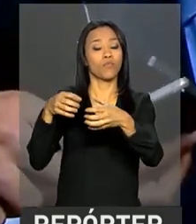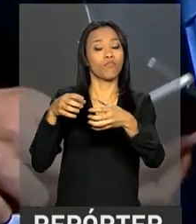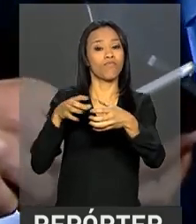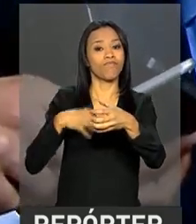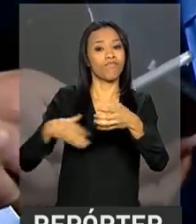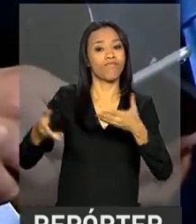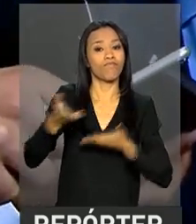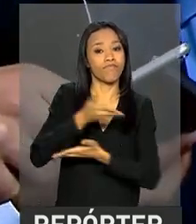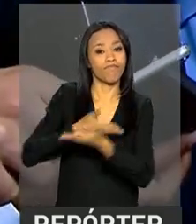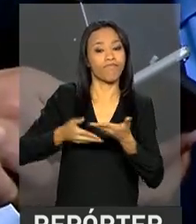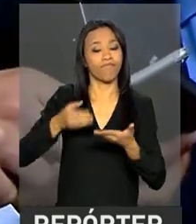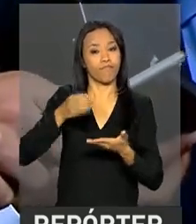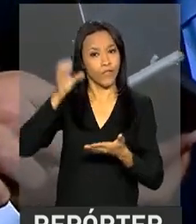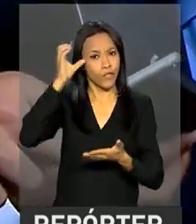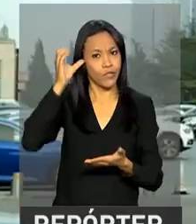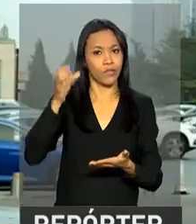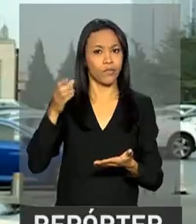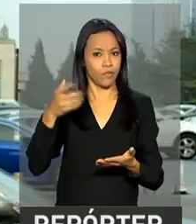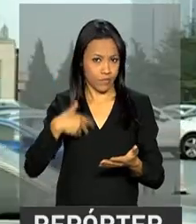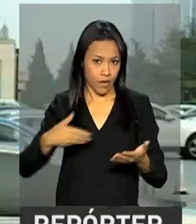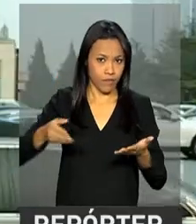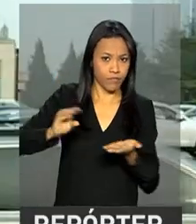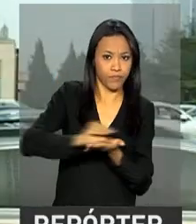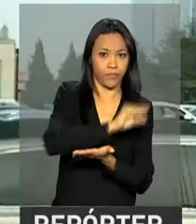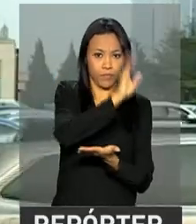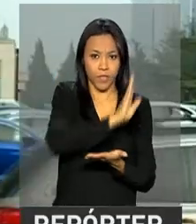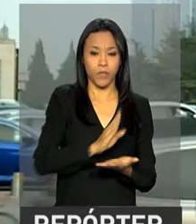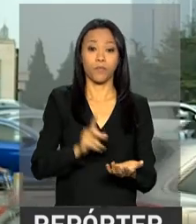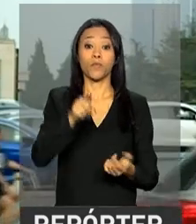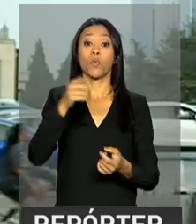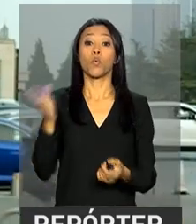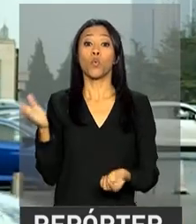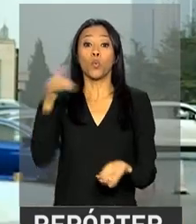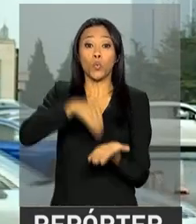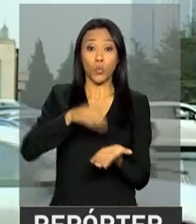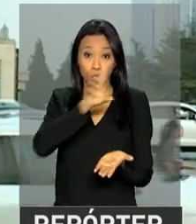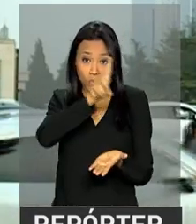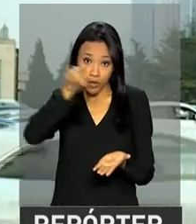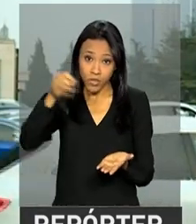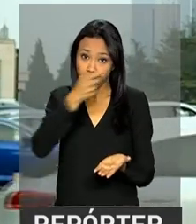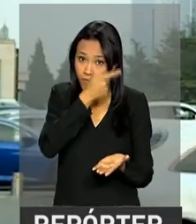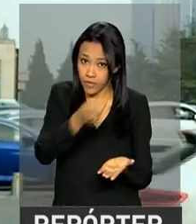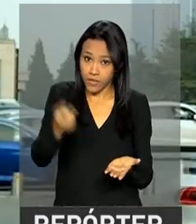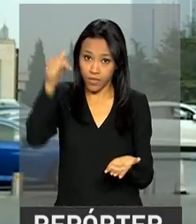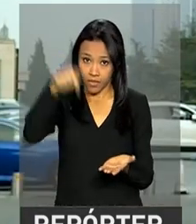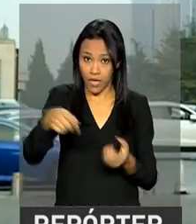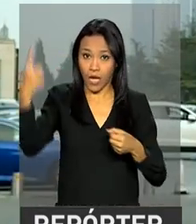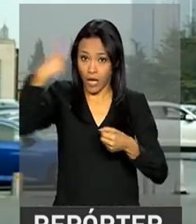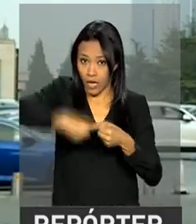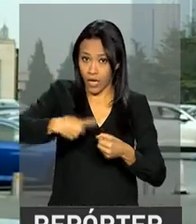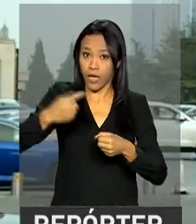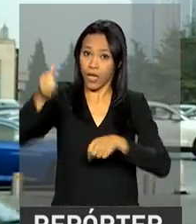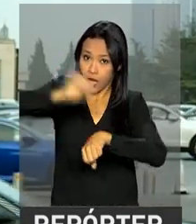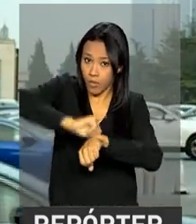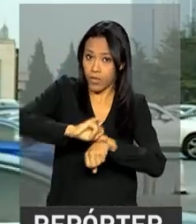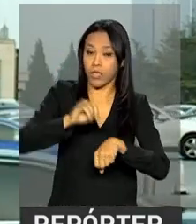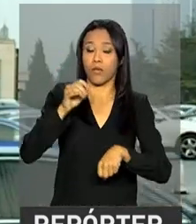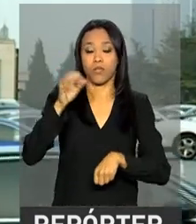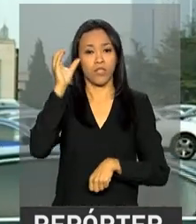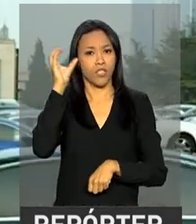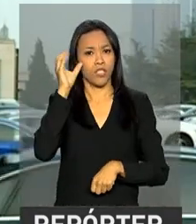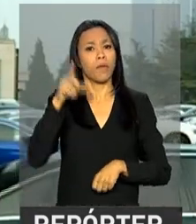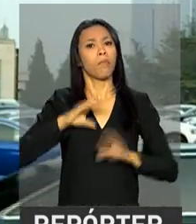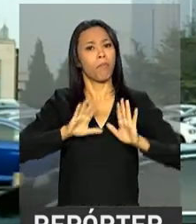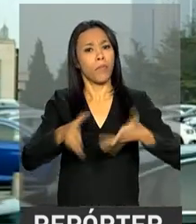Para fazer esses investimentos. Já no último dia da visita à capital chinesa, o presidente Temer participa de